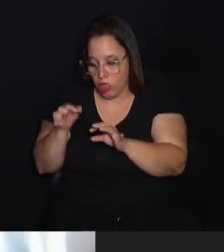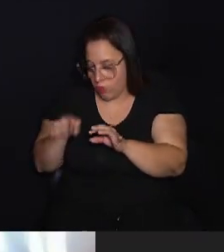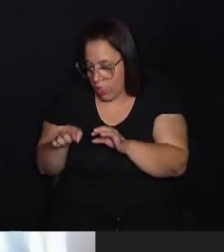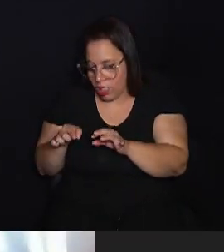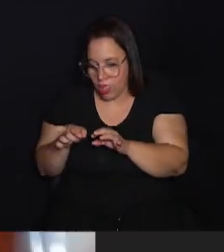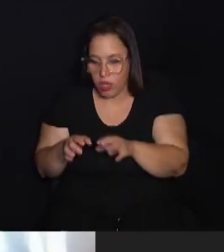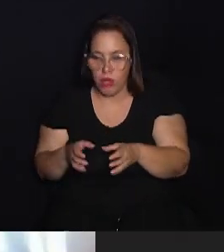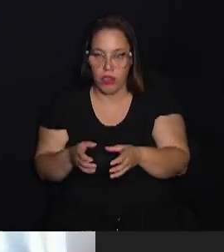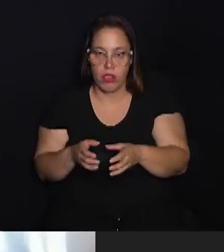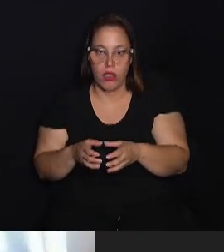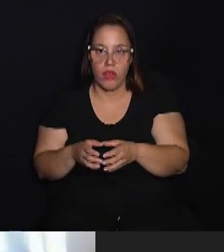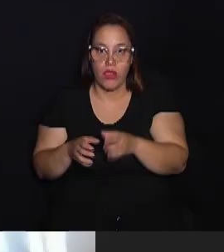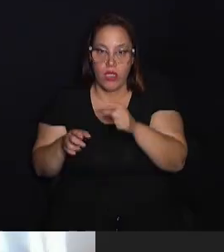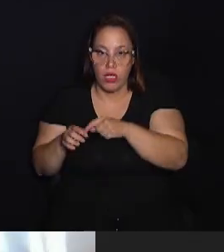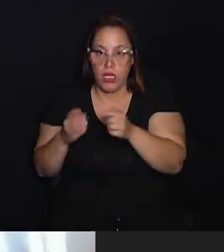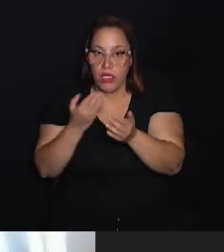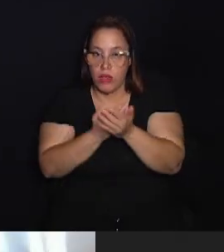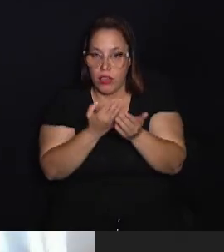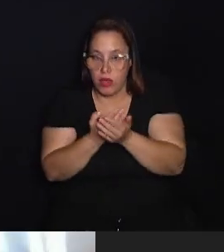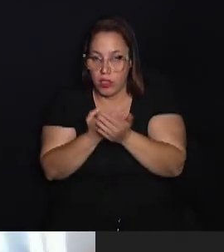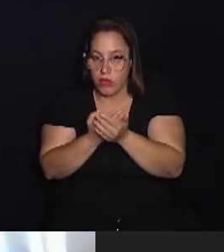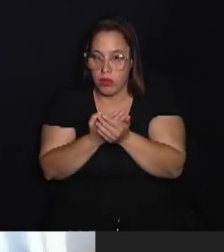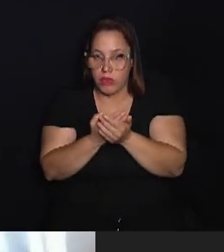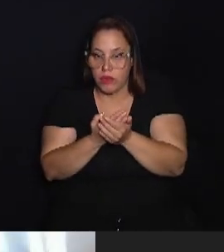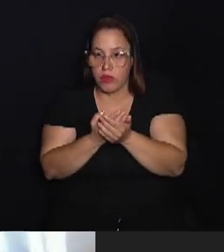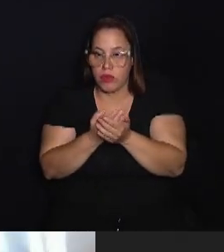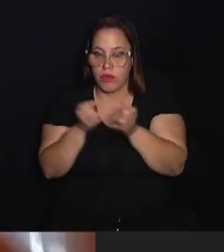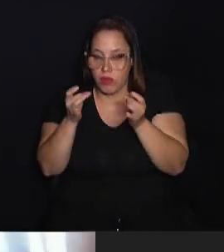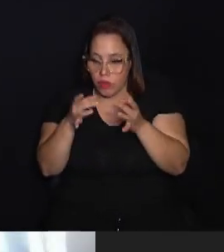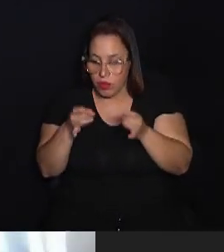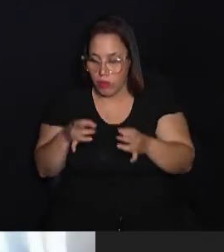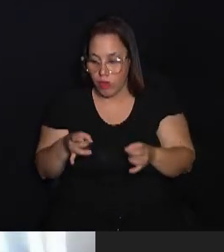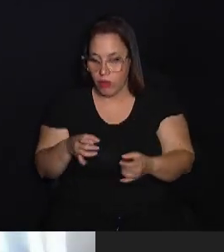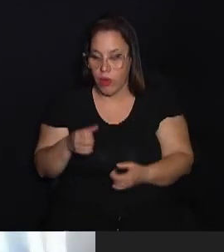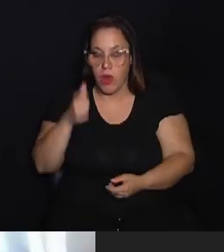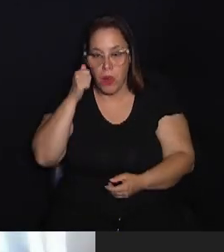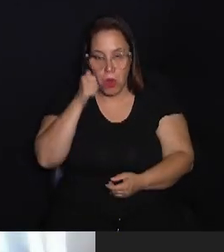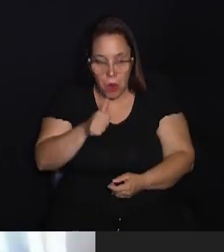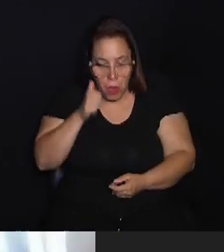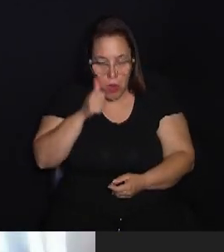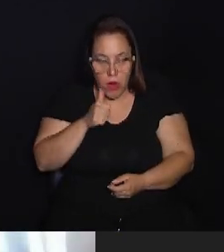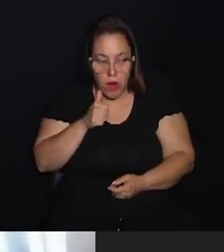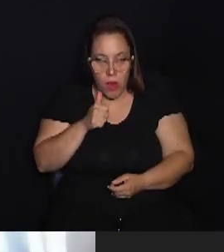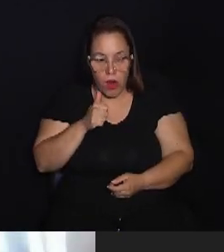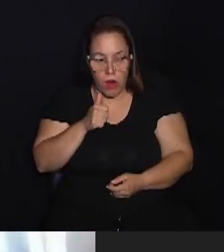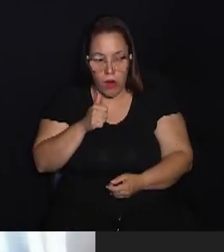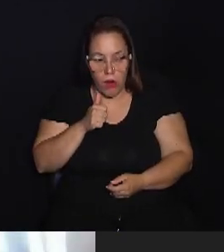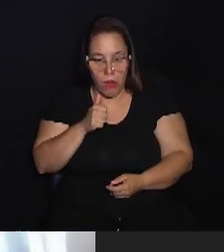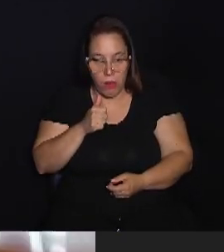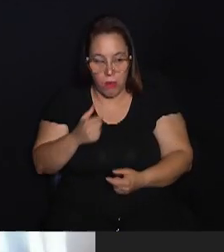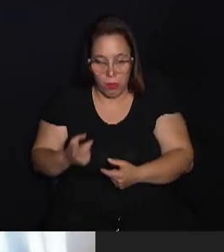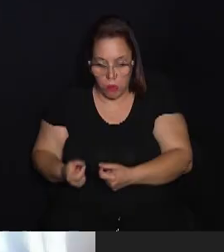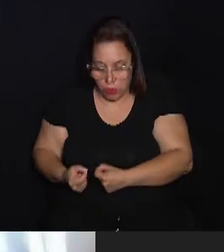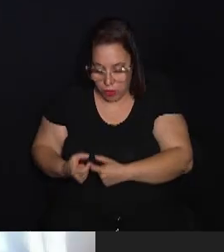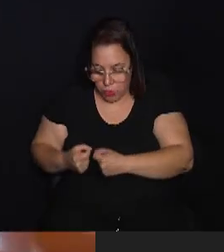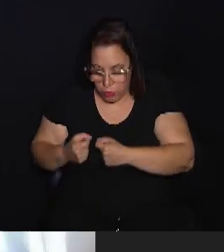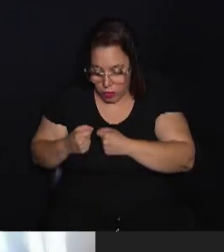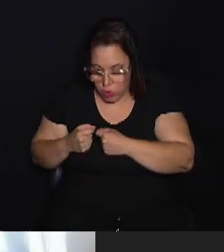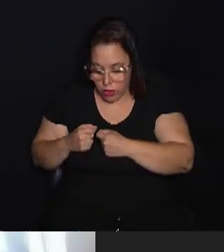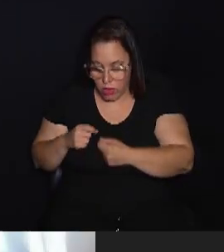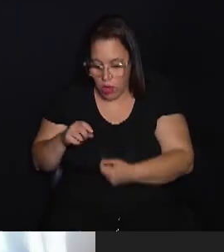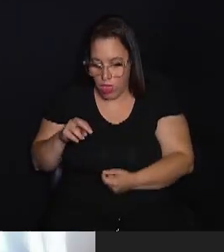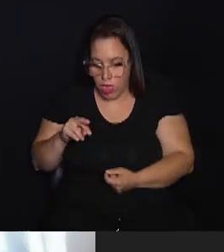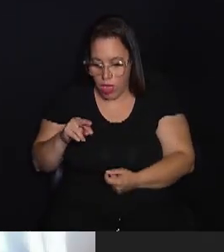clínico. Então, nesse estudo especificamente, eram mulheres com câncer de mama